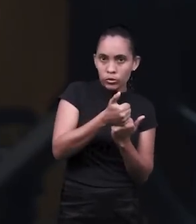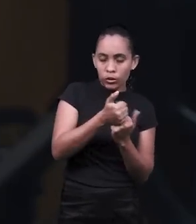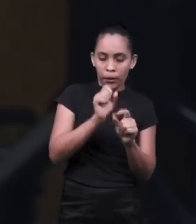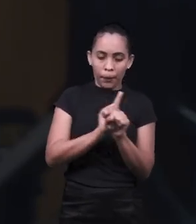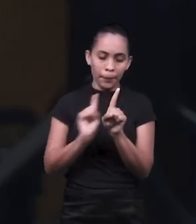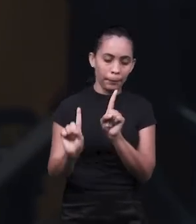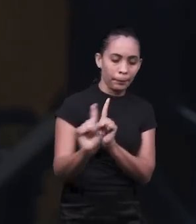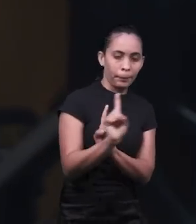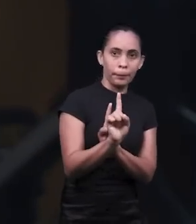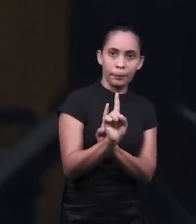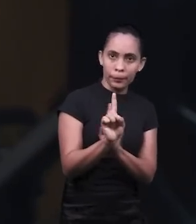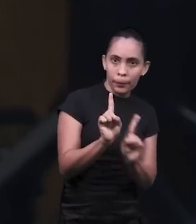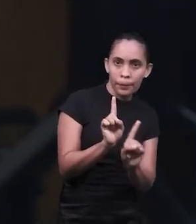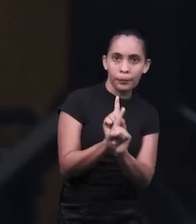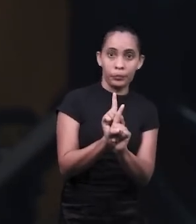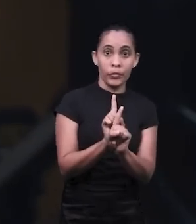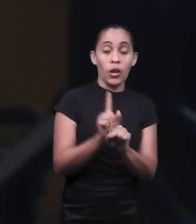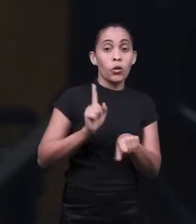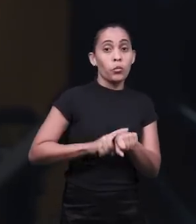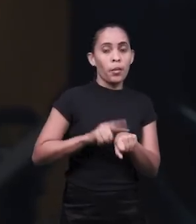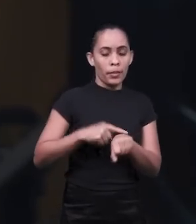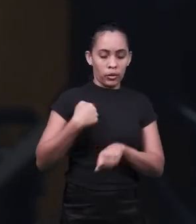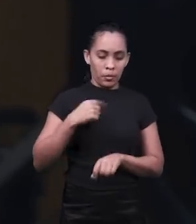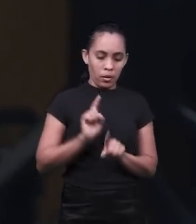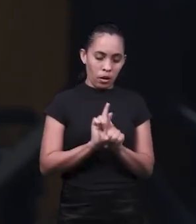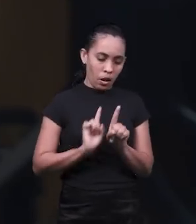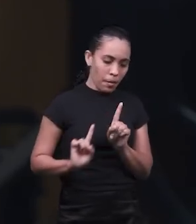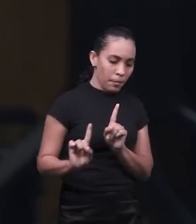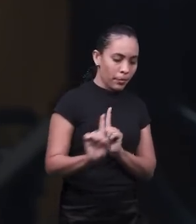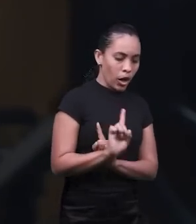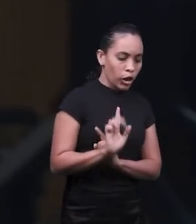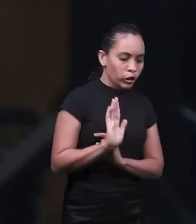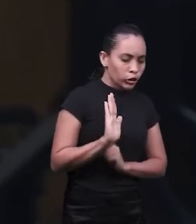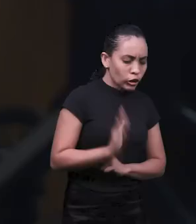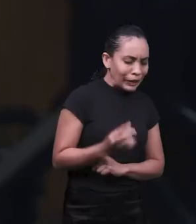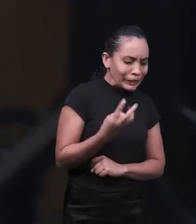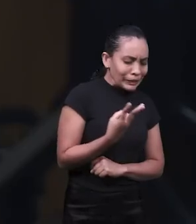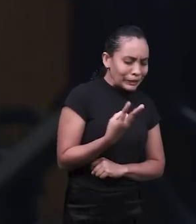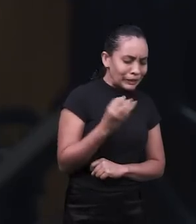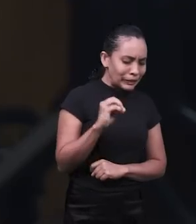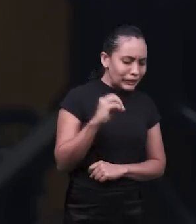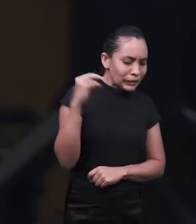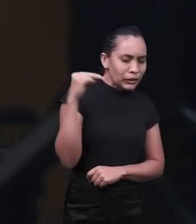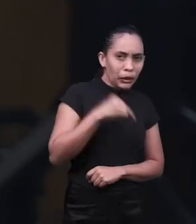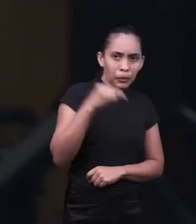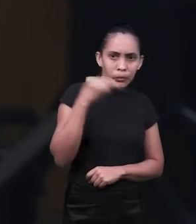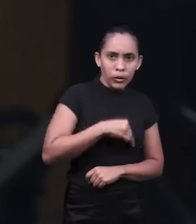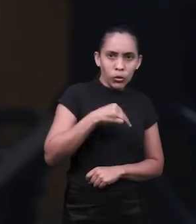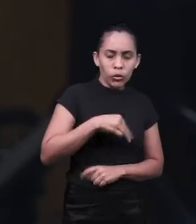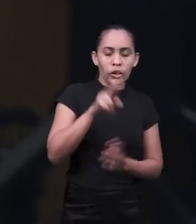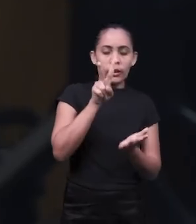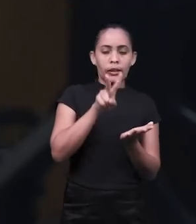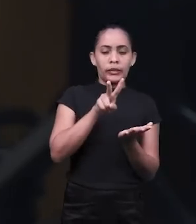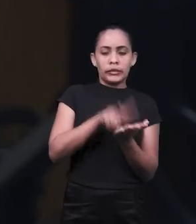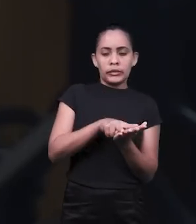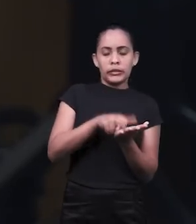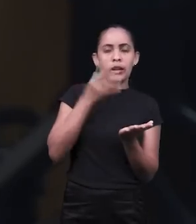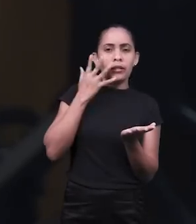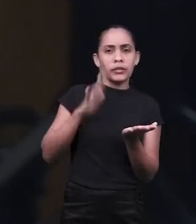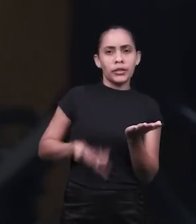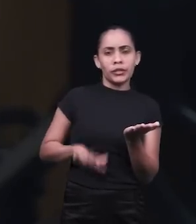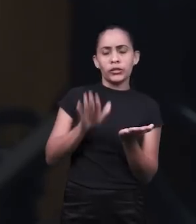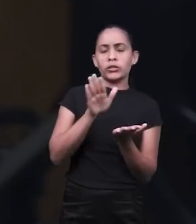compressão cardíaca. E quando chegou no meu momento de fazer, já tinha se passado quase 30 minutos que a criança estava